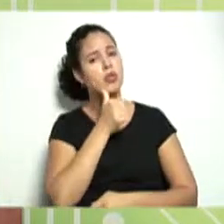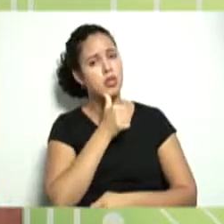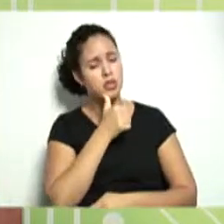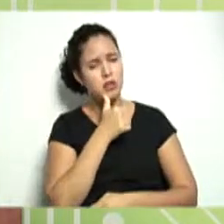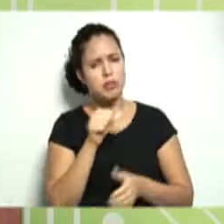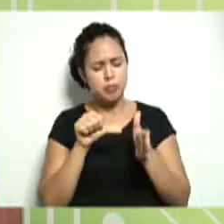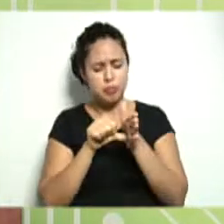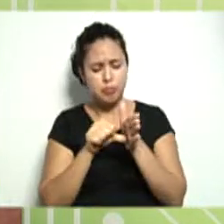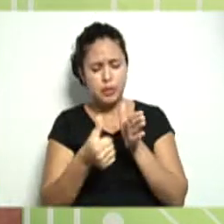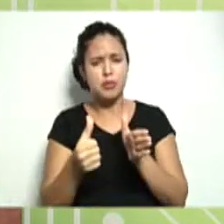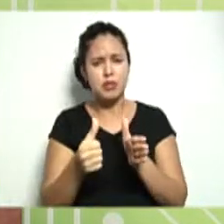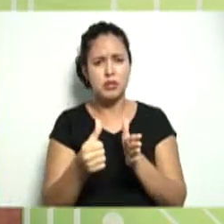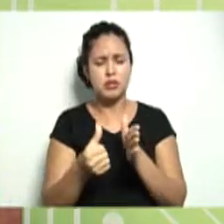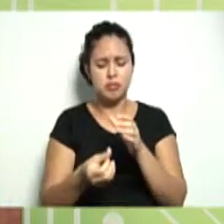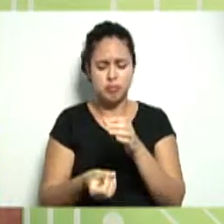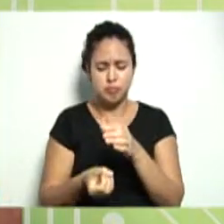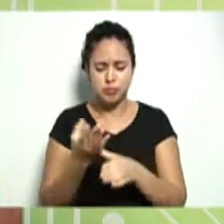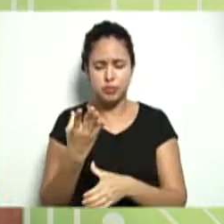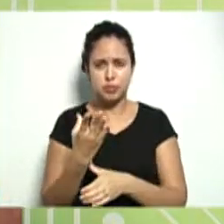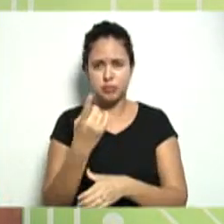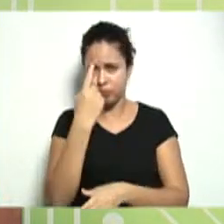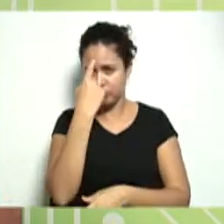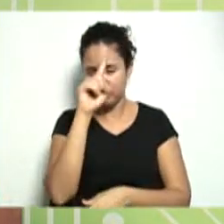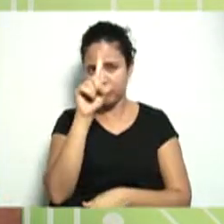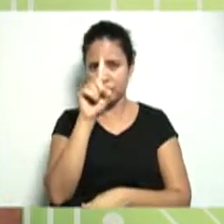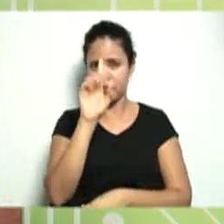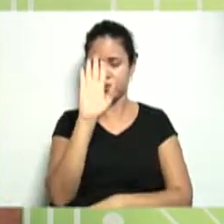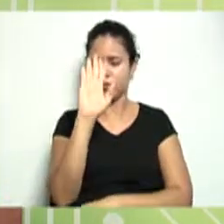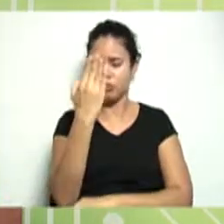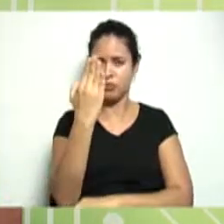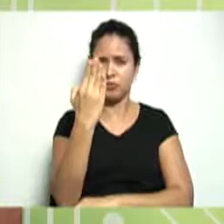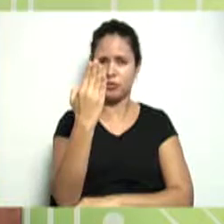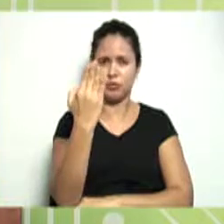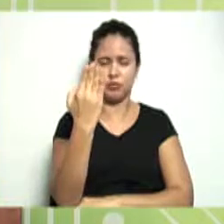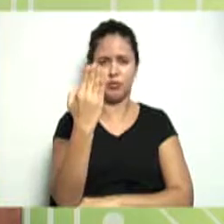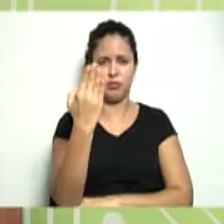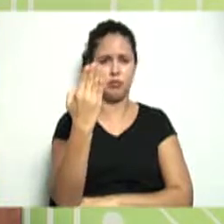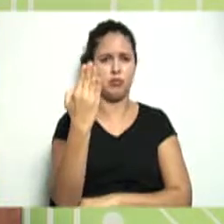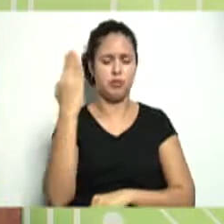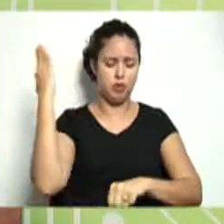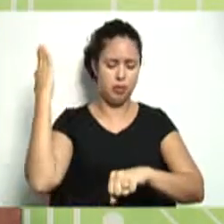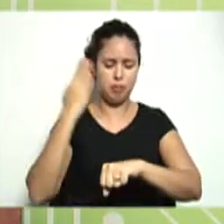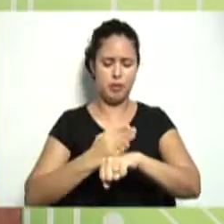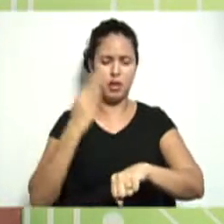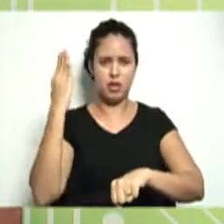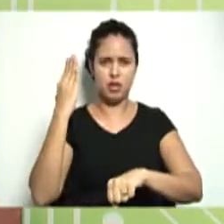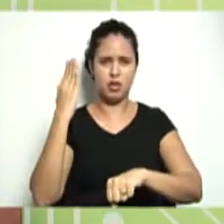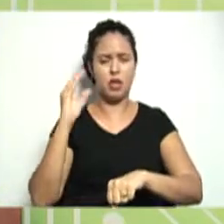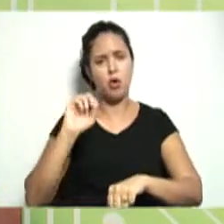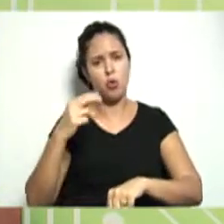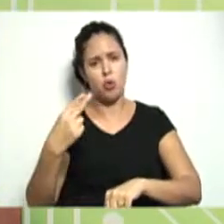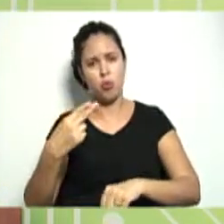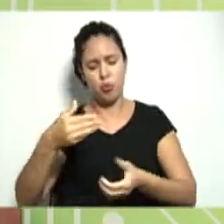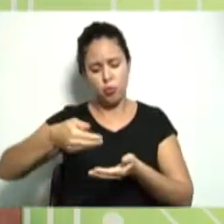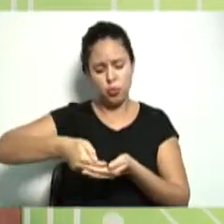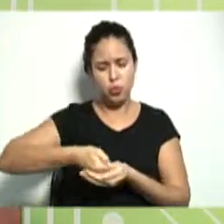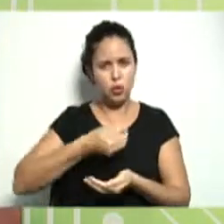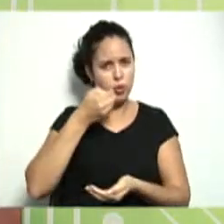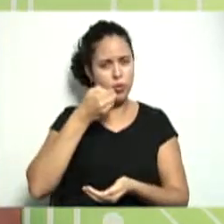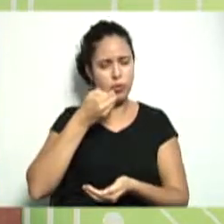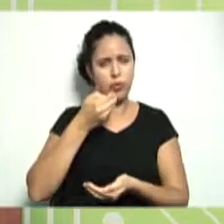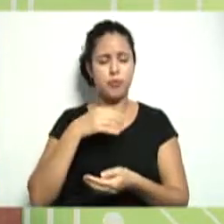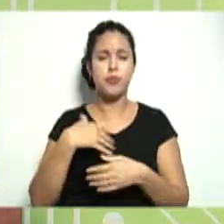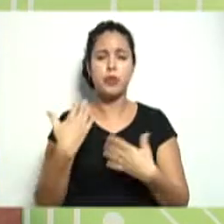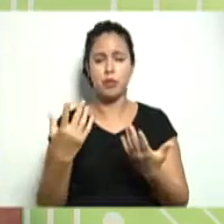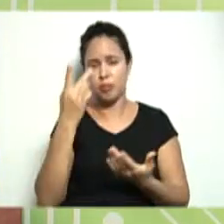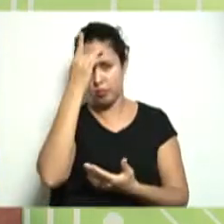a primeira ferramenta que foi utilizada, que pode ter sido um machado, que pode ter sido uma colher, que pode ter sido qualquer coisa, mas enfim,